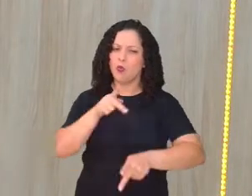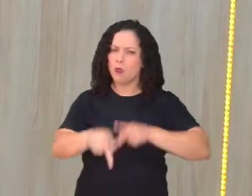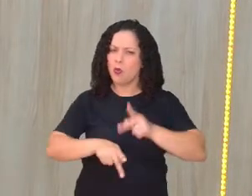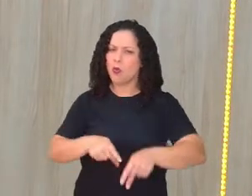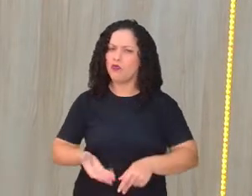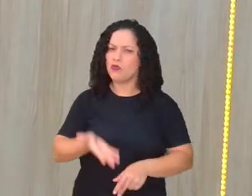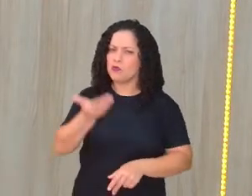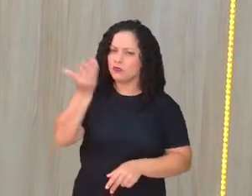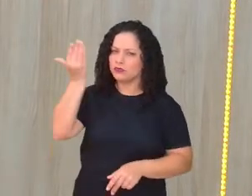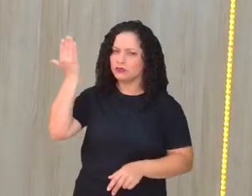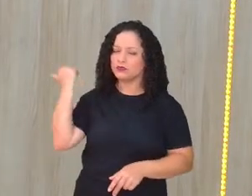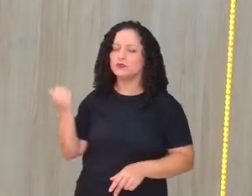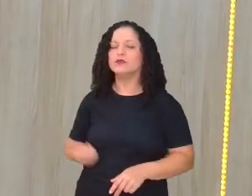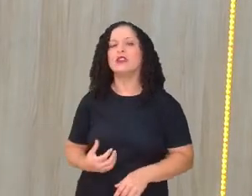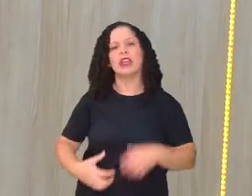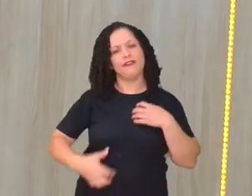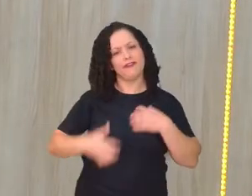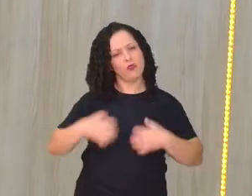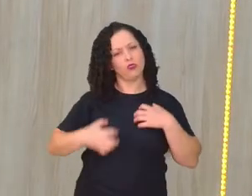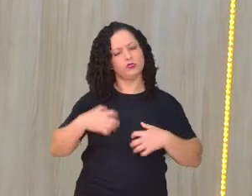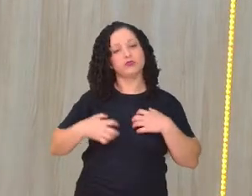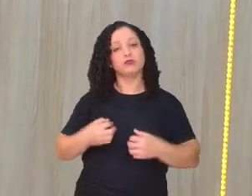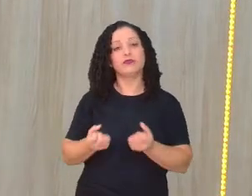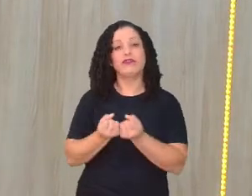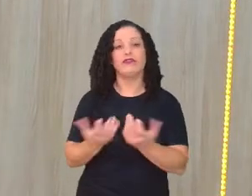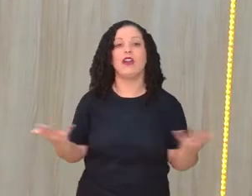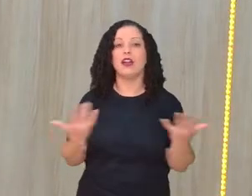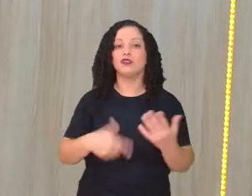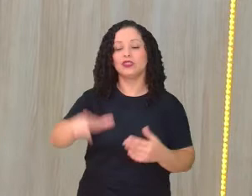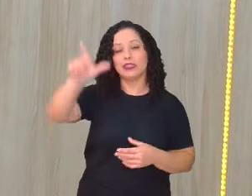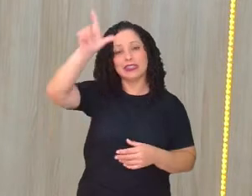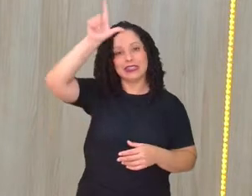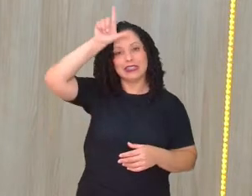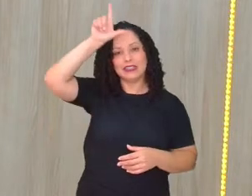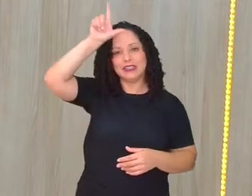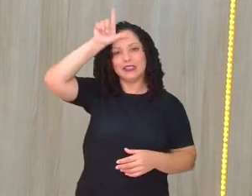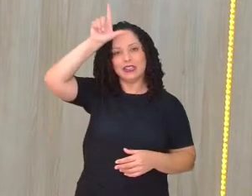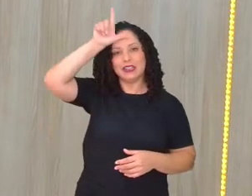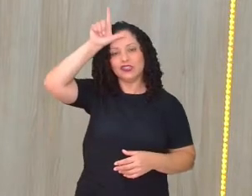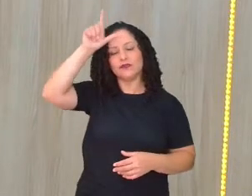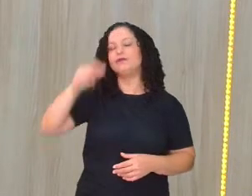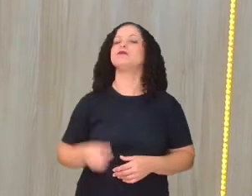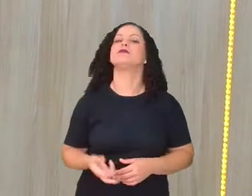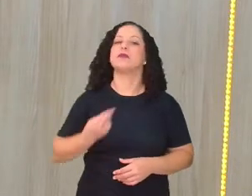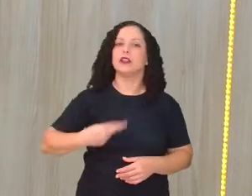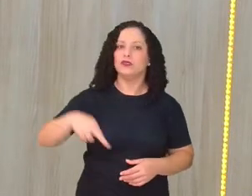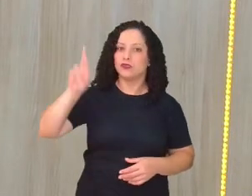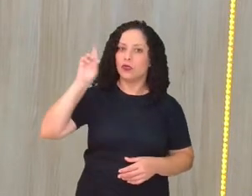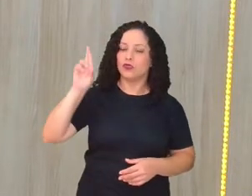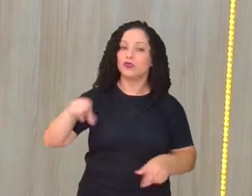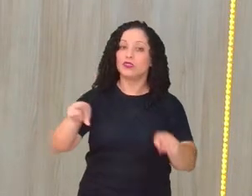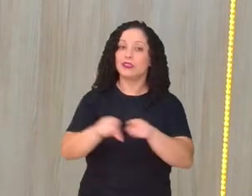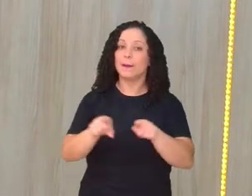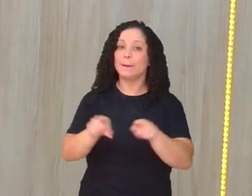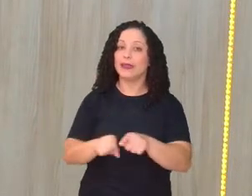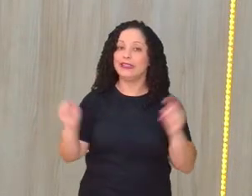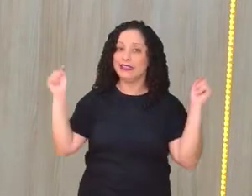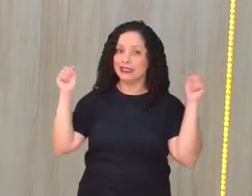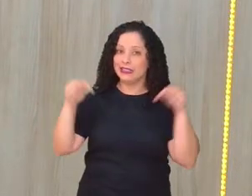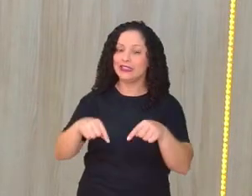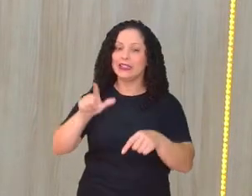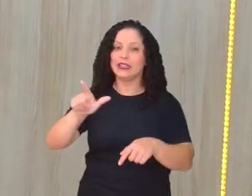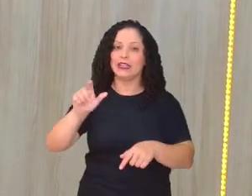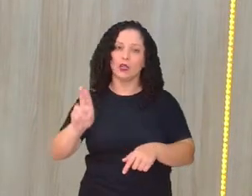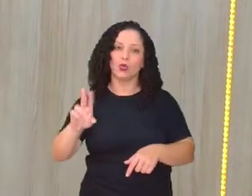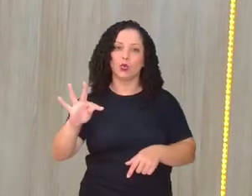mesmo muitos deles, né, eram líderes, inclusive religiosos. O próprio Martinho Lutero era um monge da ordem de Santo Agostinho,